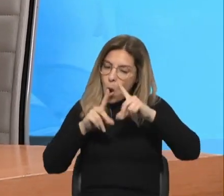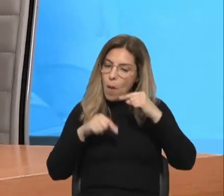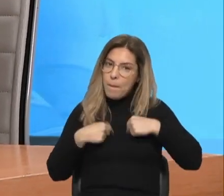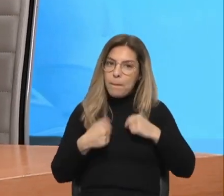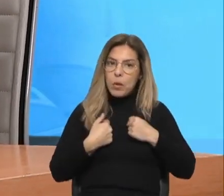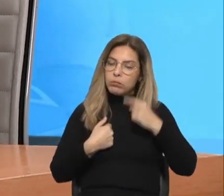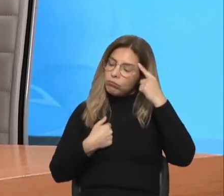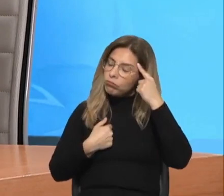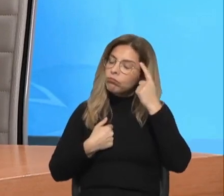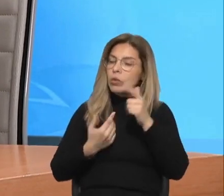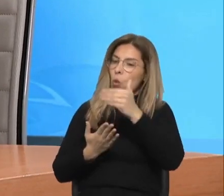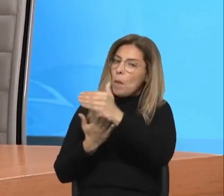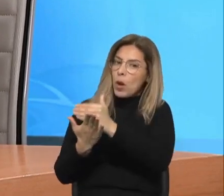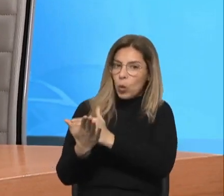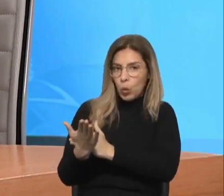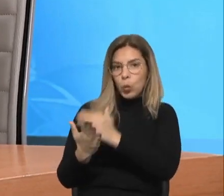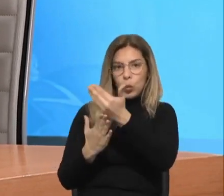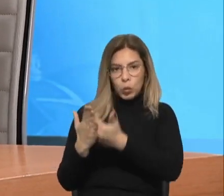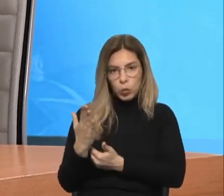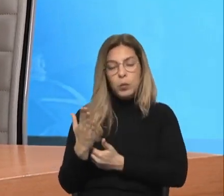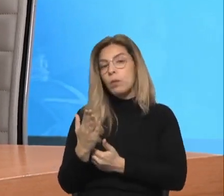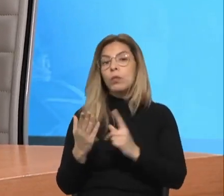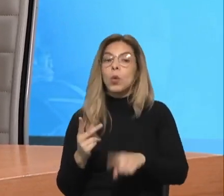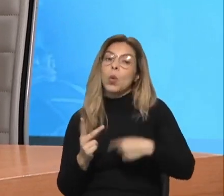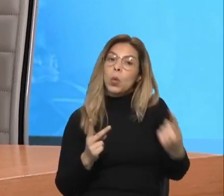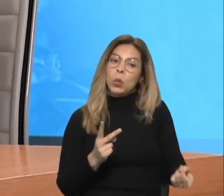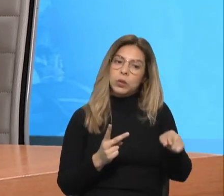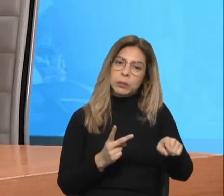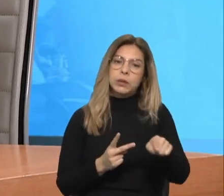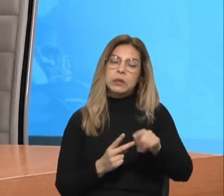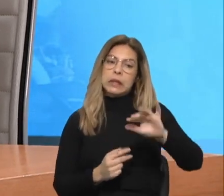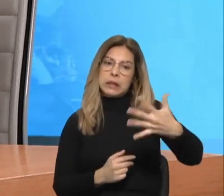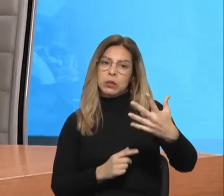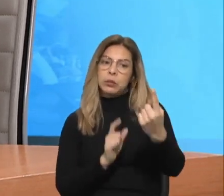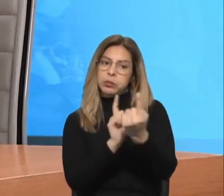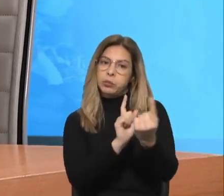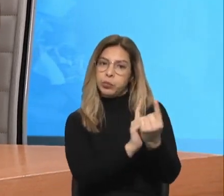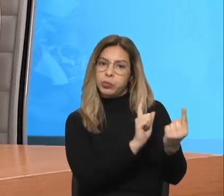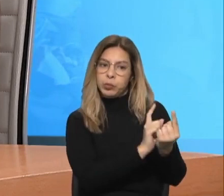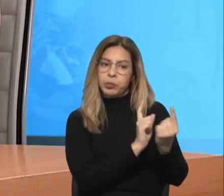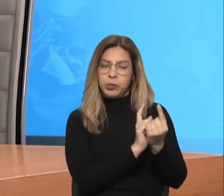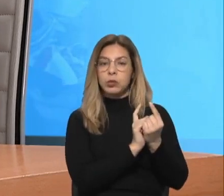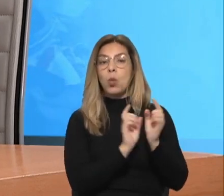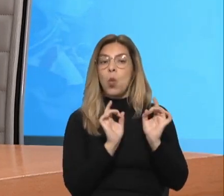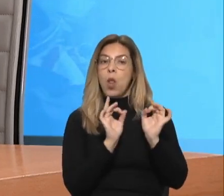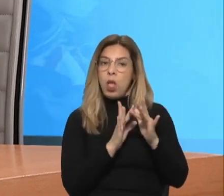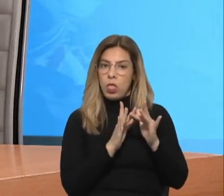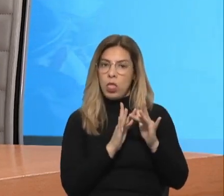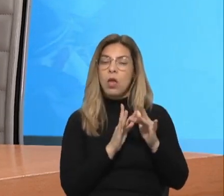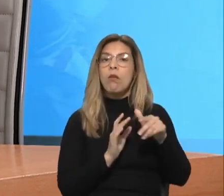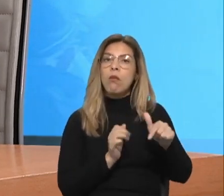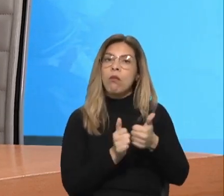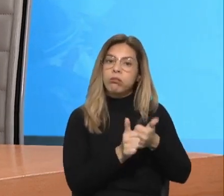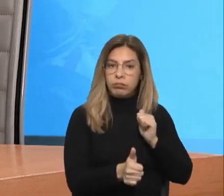do documento. E outra, para já nesta fase, é um conjunto de 5 sessões em formato online, abertas a quem se